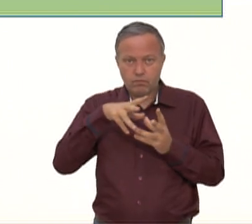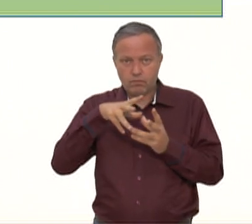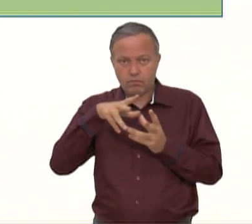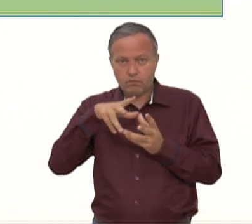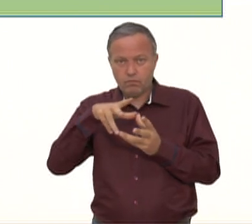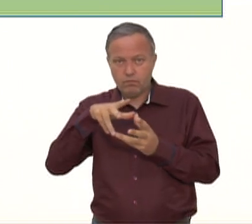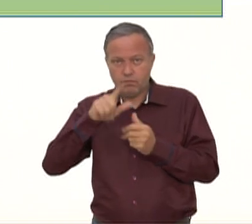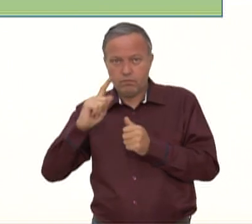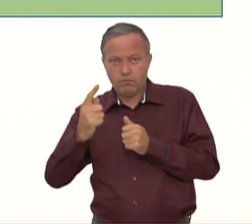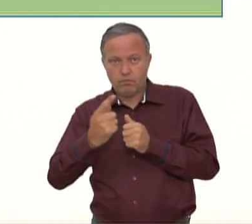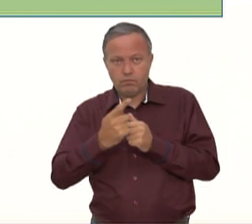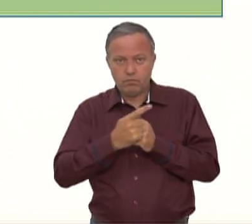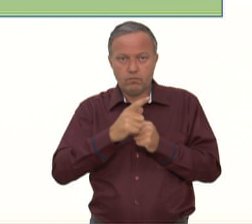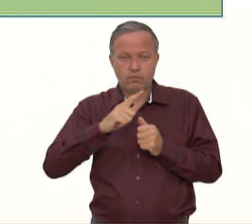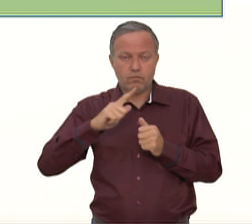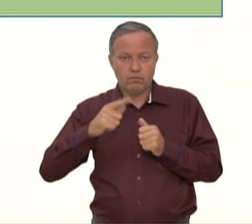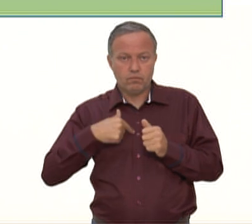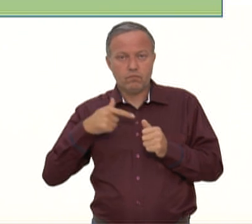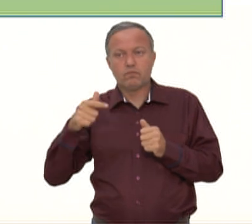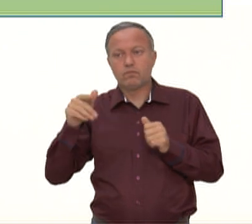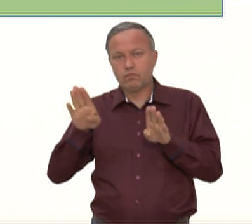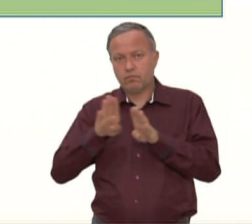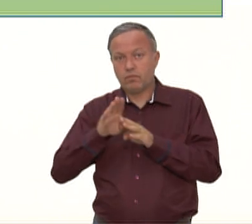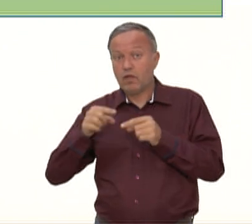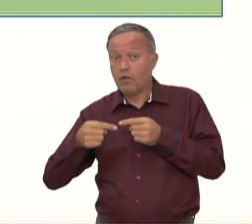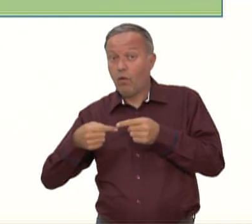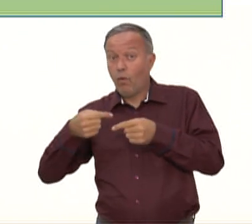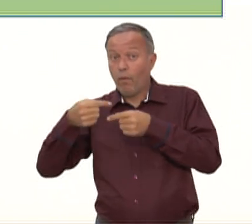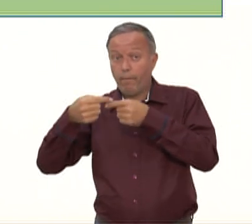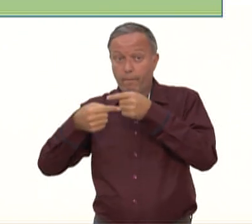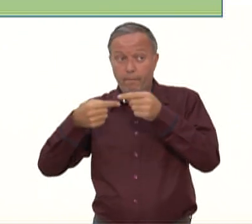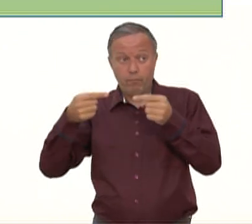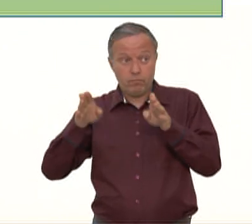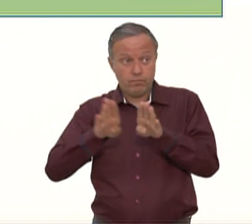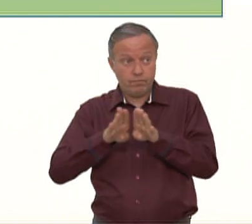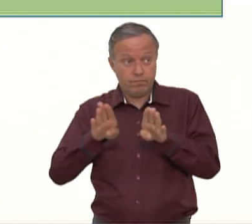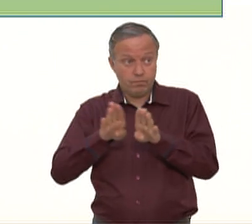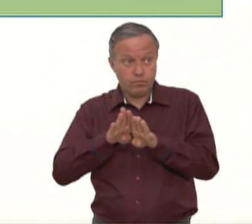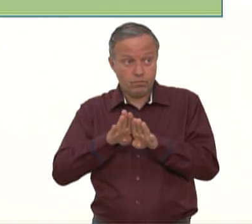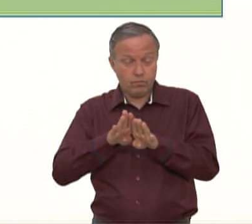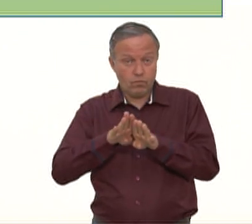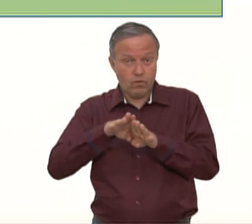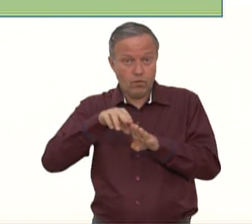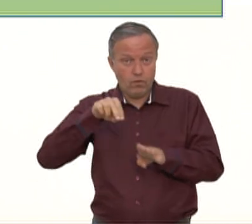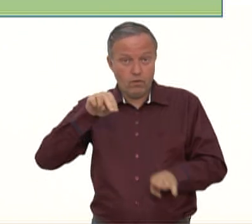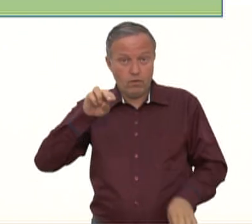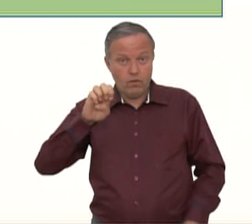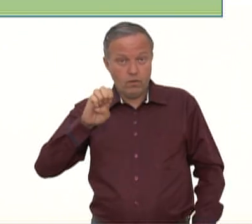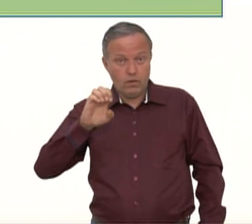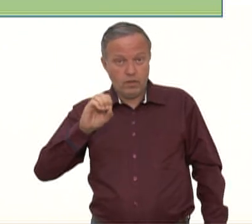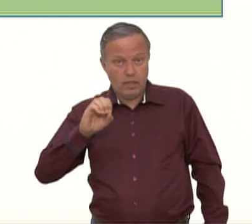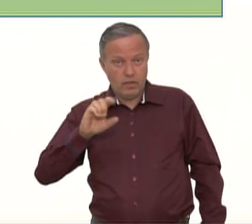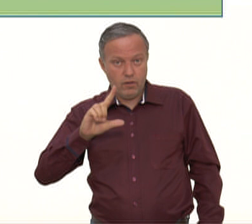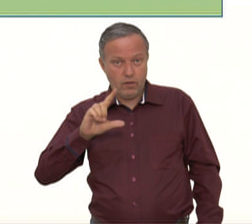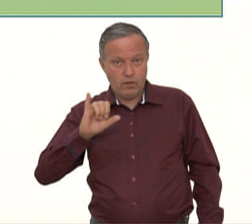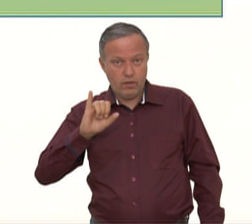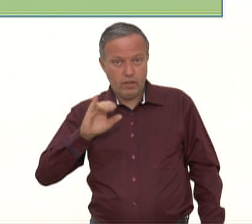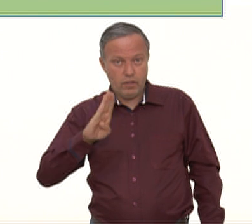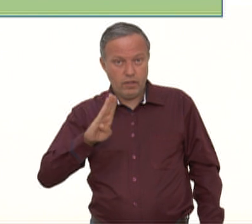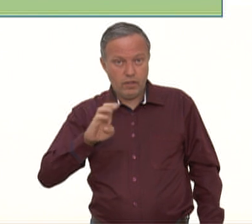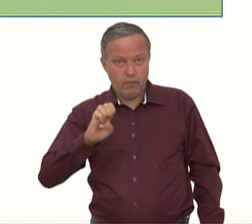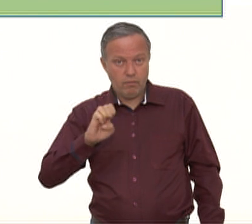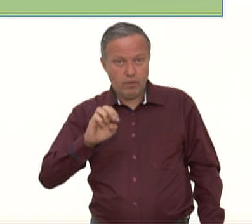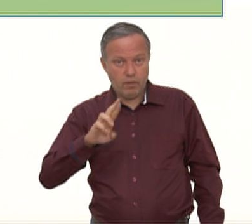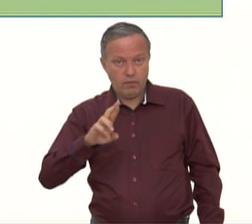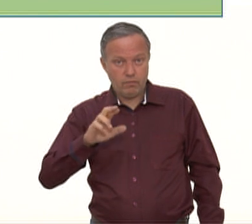grande característica dessa nova ordem mundial, o neoliberalismo e o capitalismo como um sistema econômico que